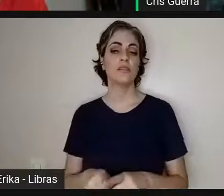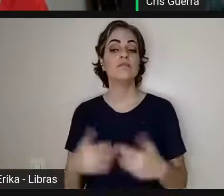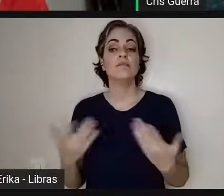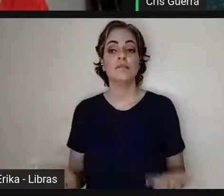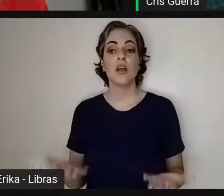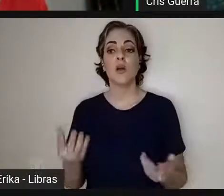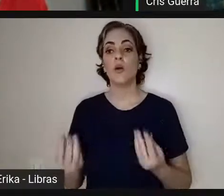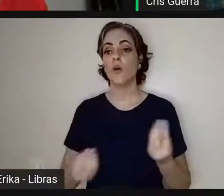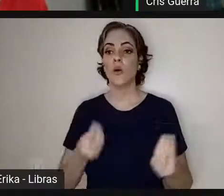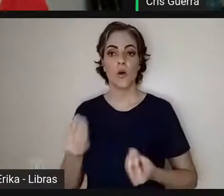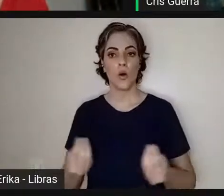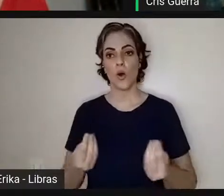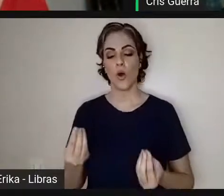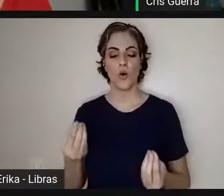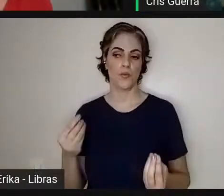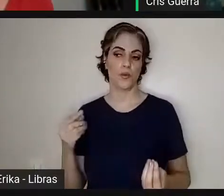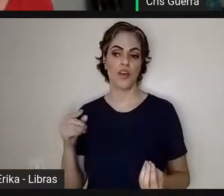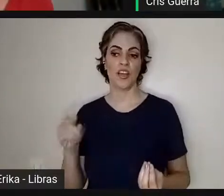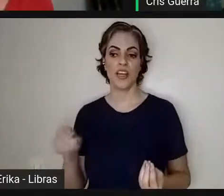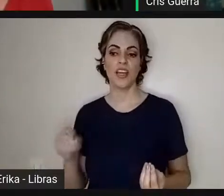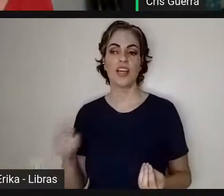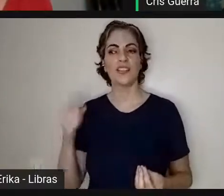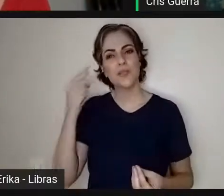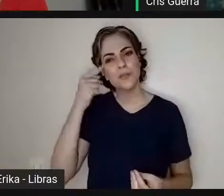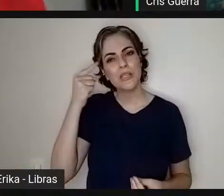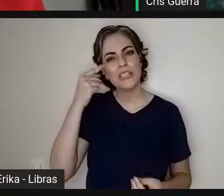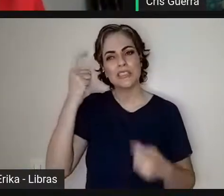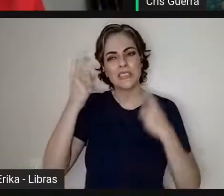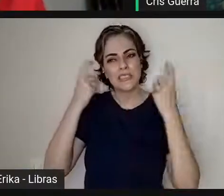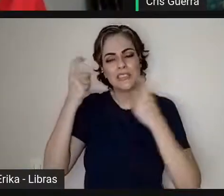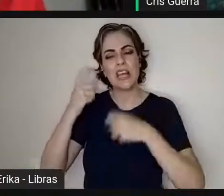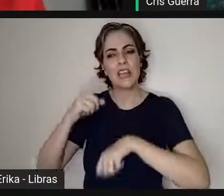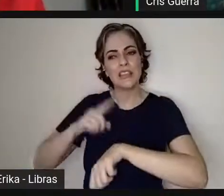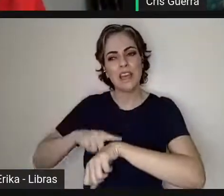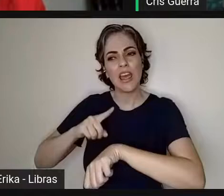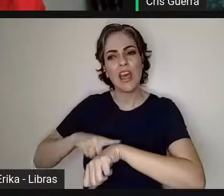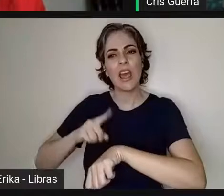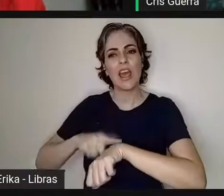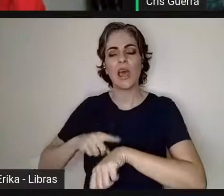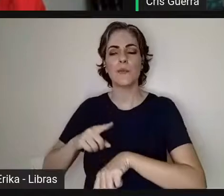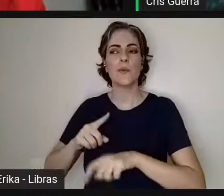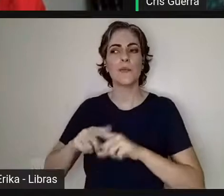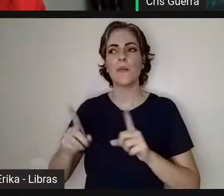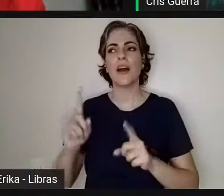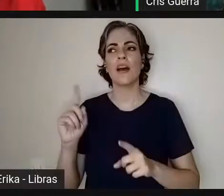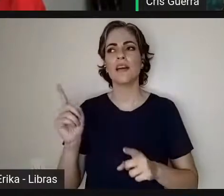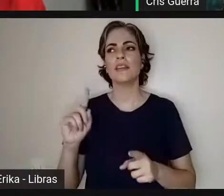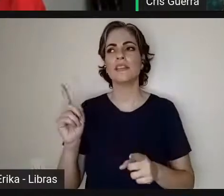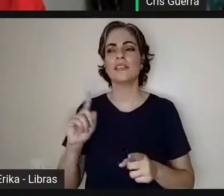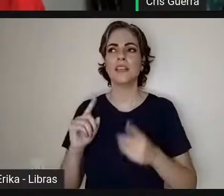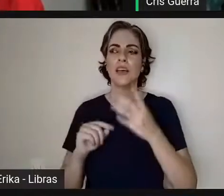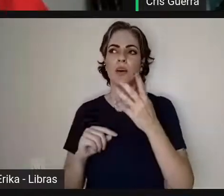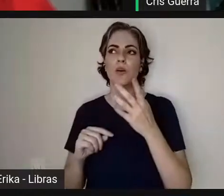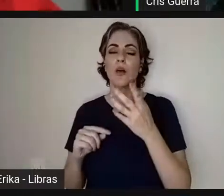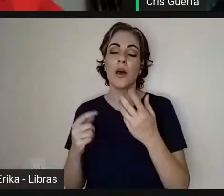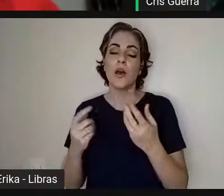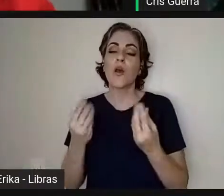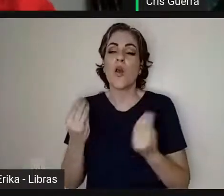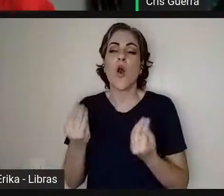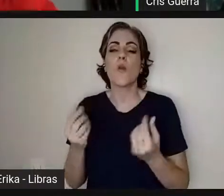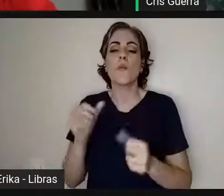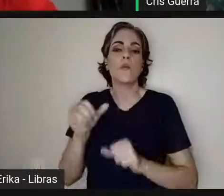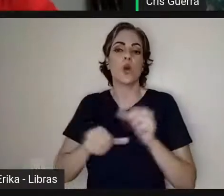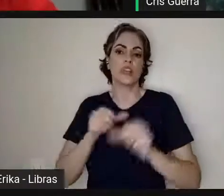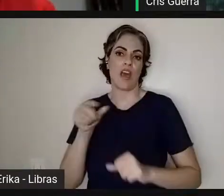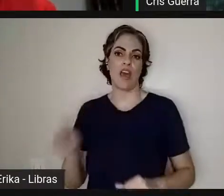ideia, sai dessa ideia de correr do tempo, em vez de carregar consigo a beleza dele? Olha, eu